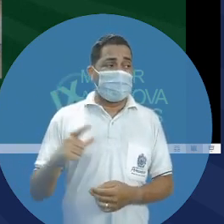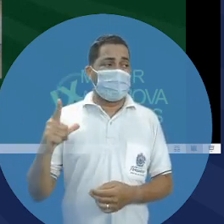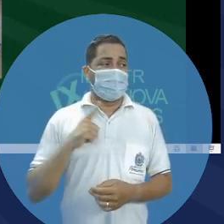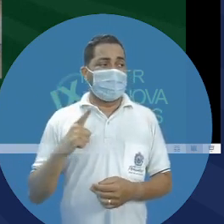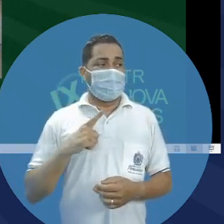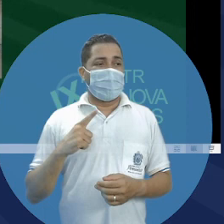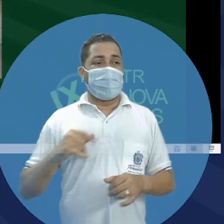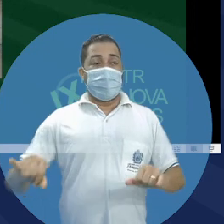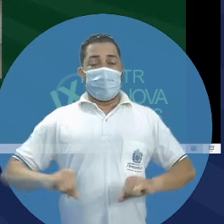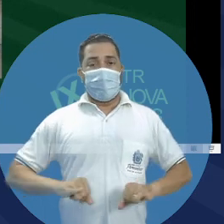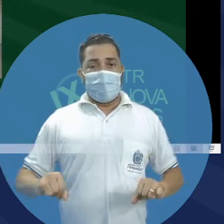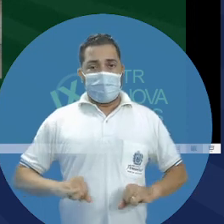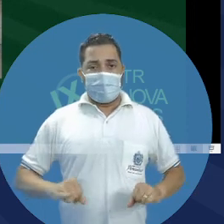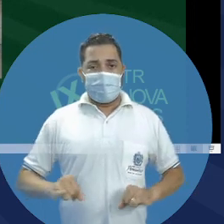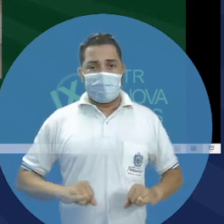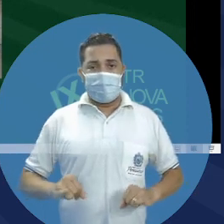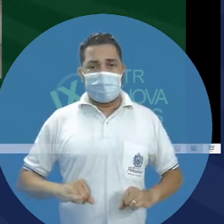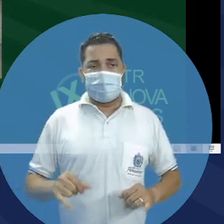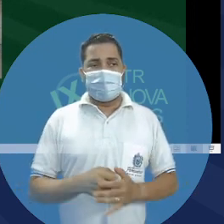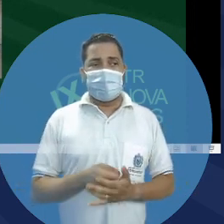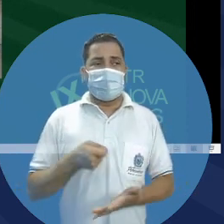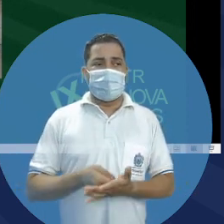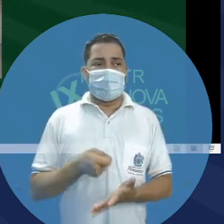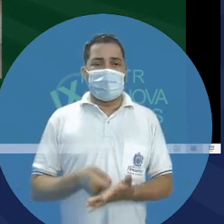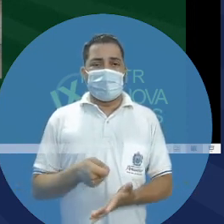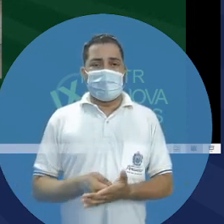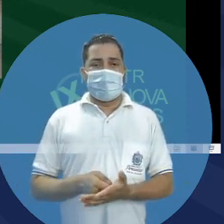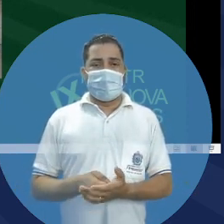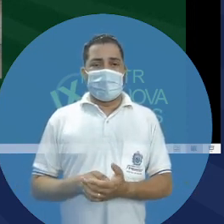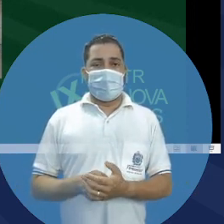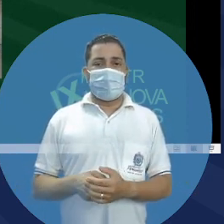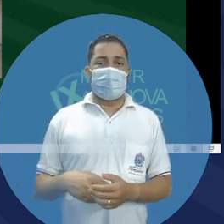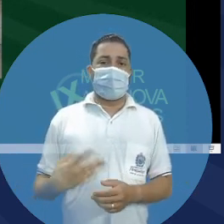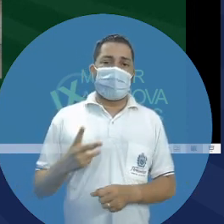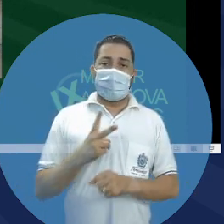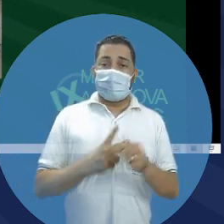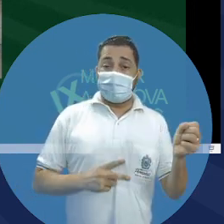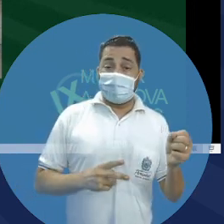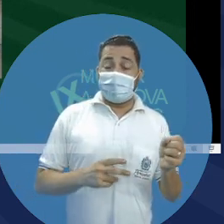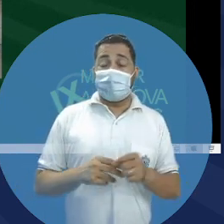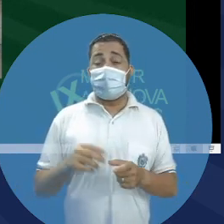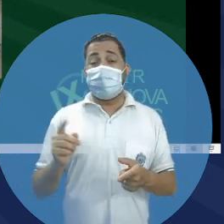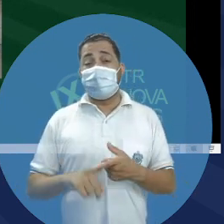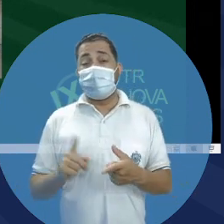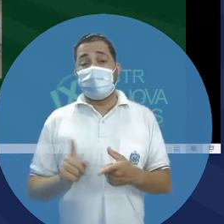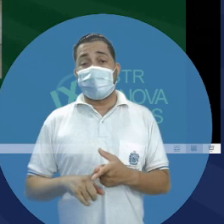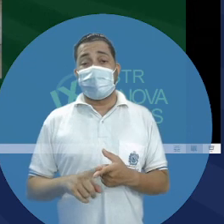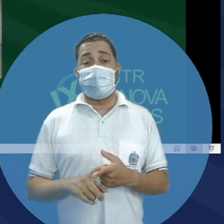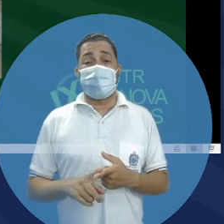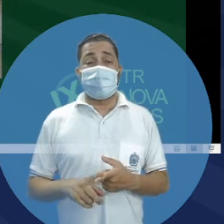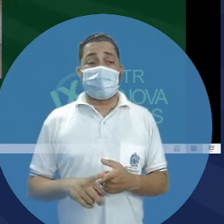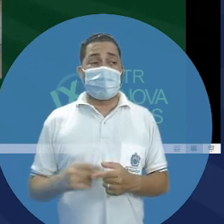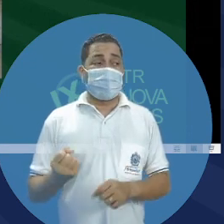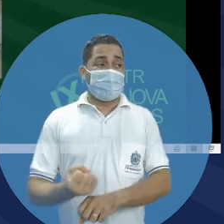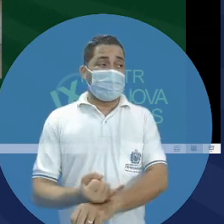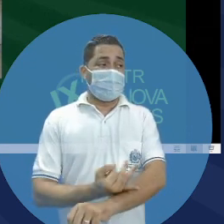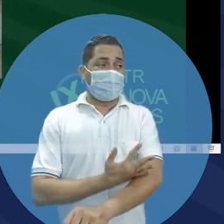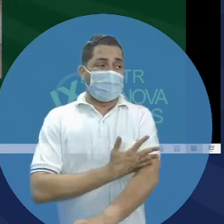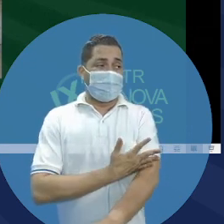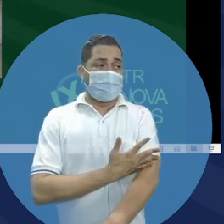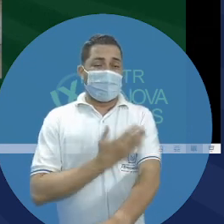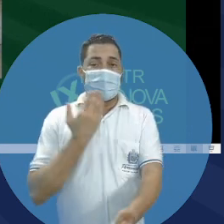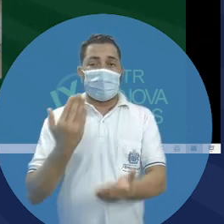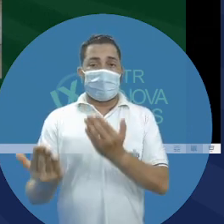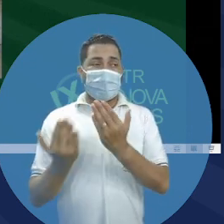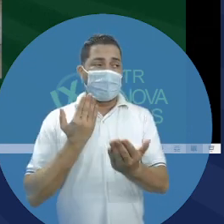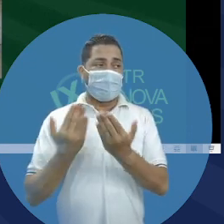sofreu uma tentativa de homicídio. E tudo isso pela questão da ligação emocional e psicológica. E